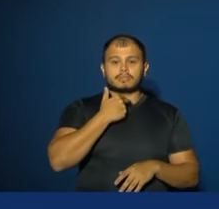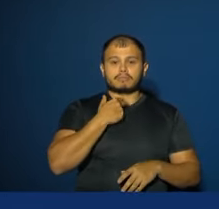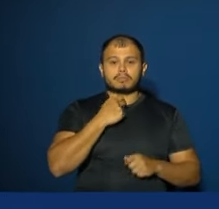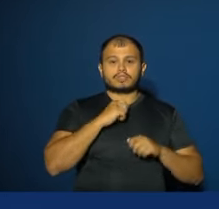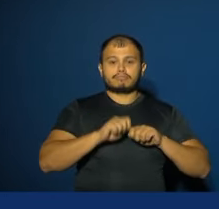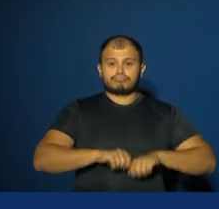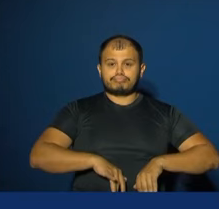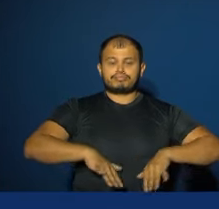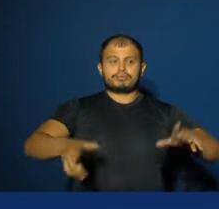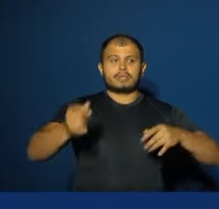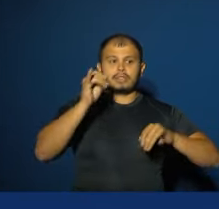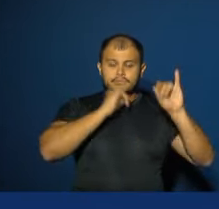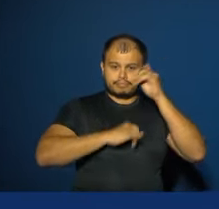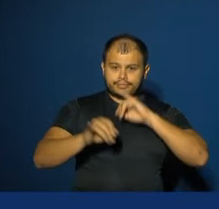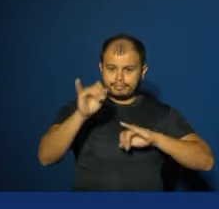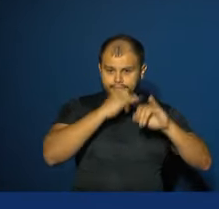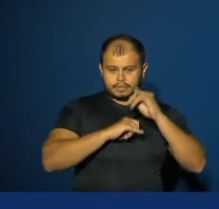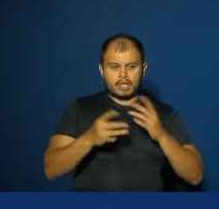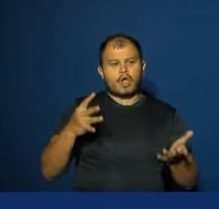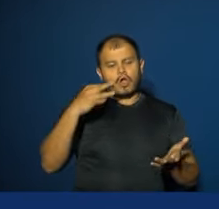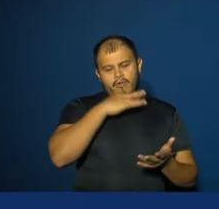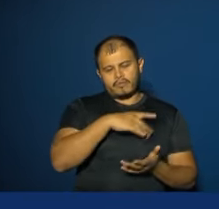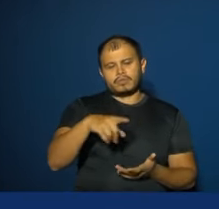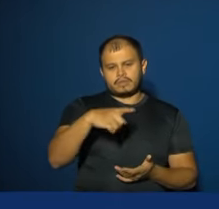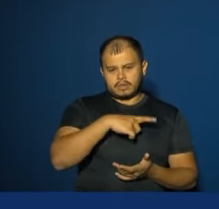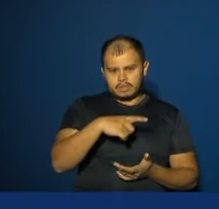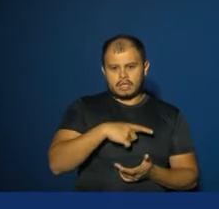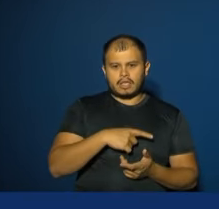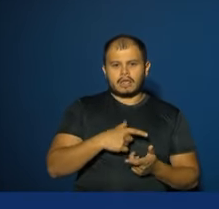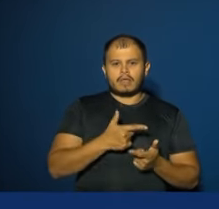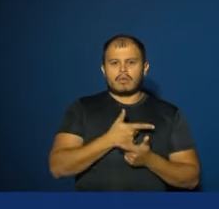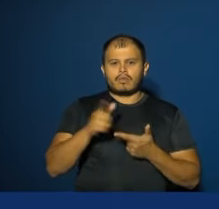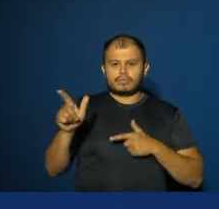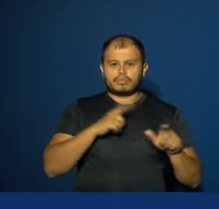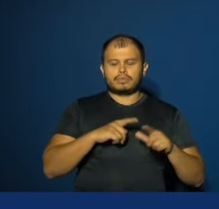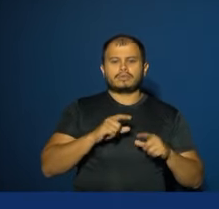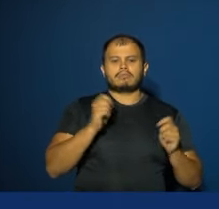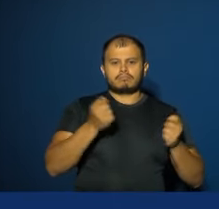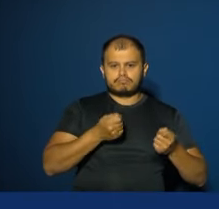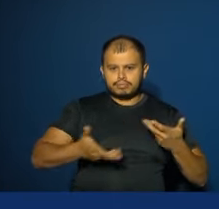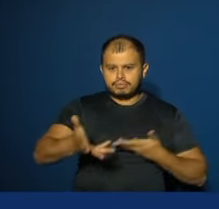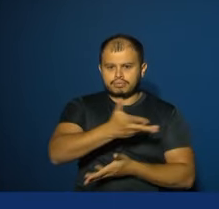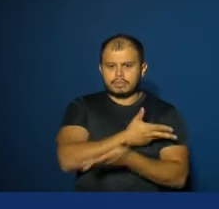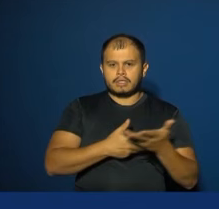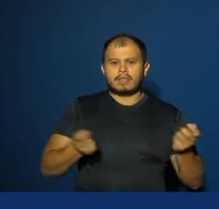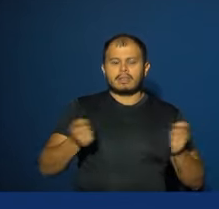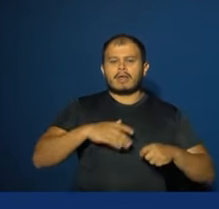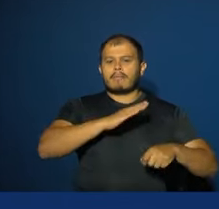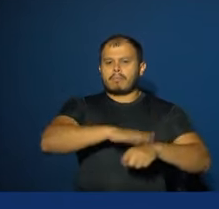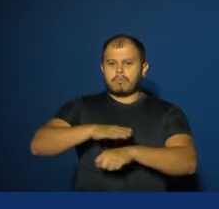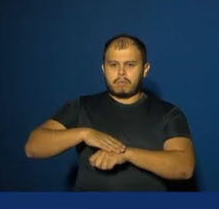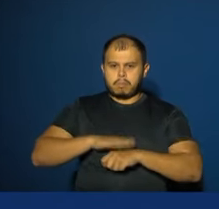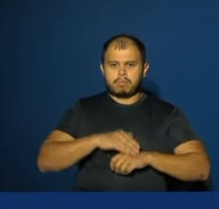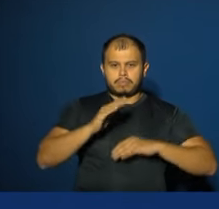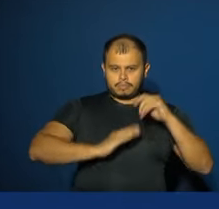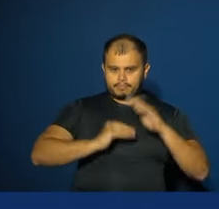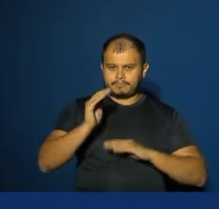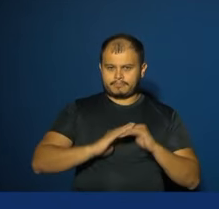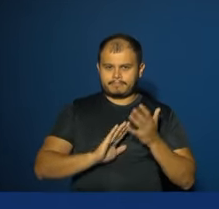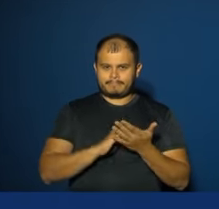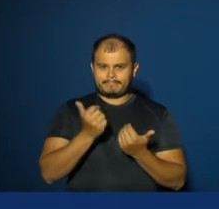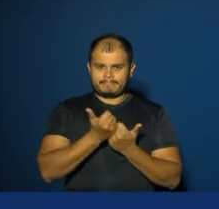comercializar energia elétrica. É claro que existem os braços da distribuidora, que ela pratica e exerce essa